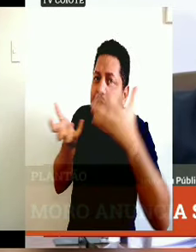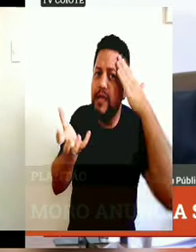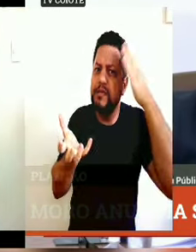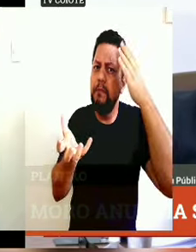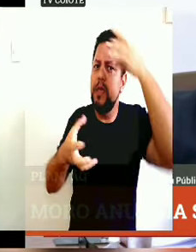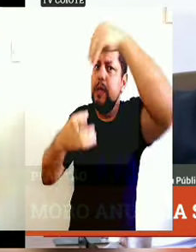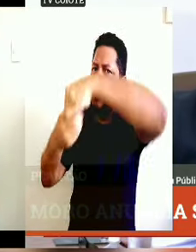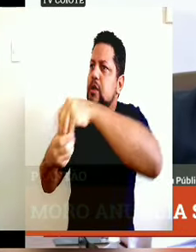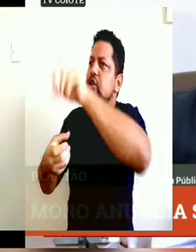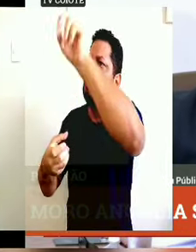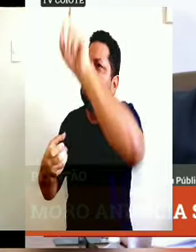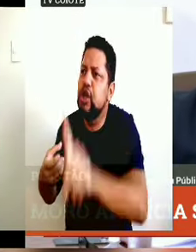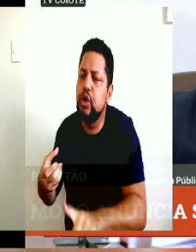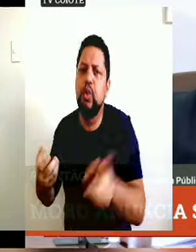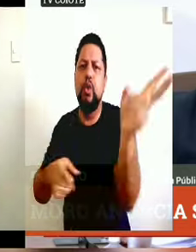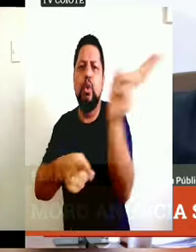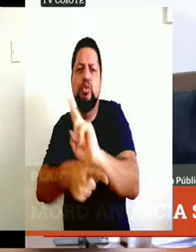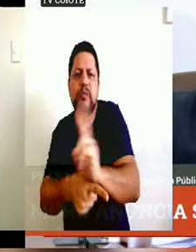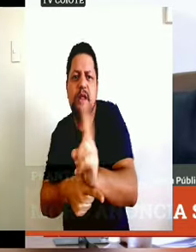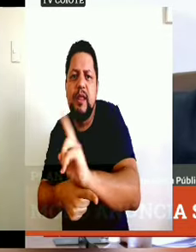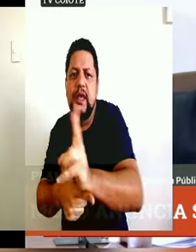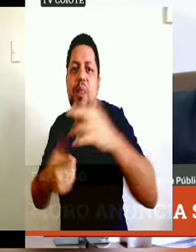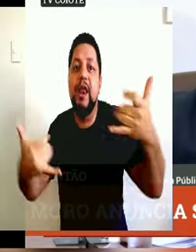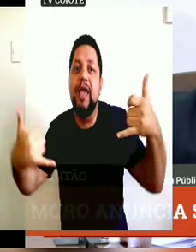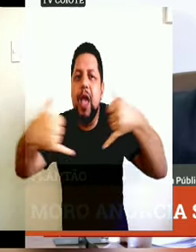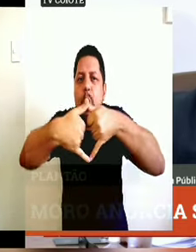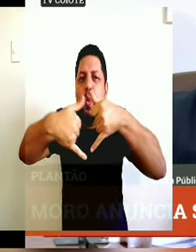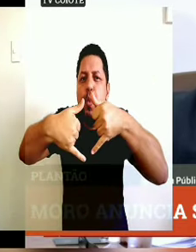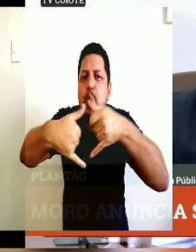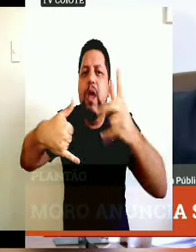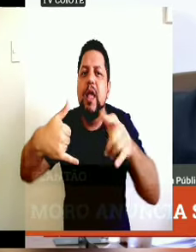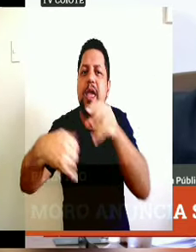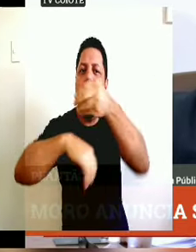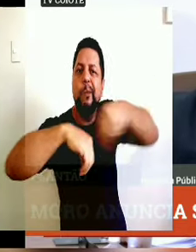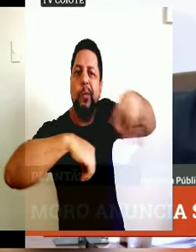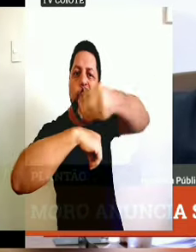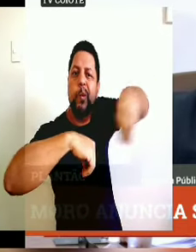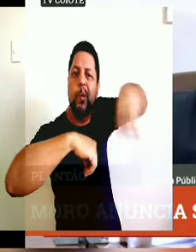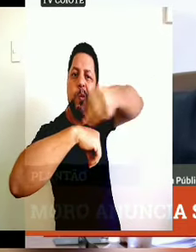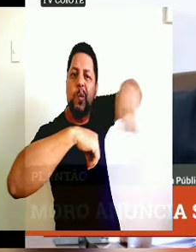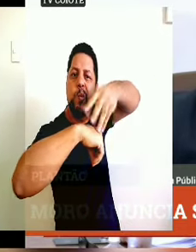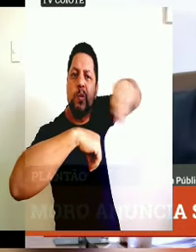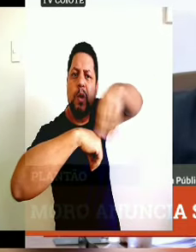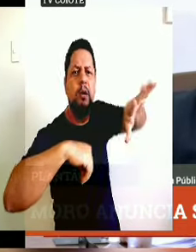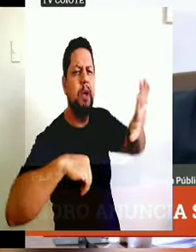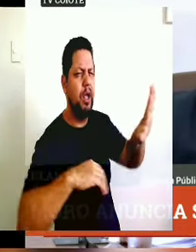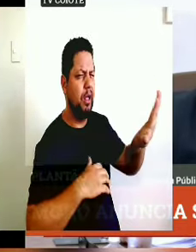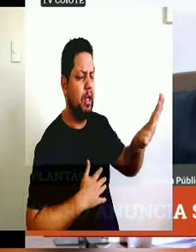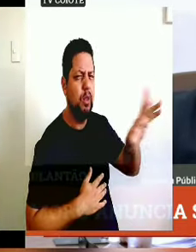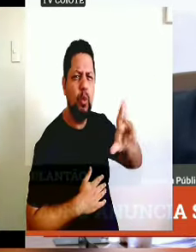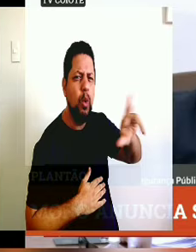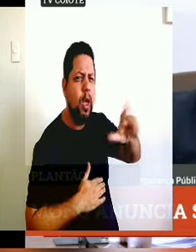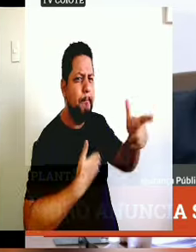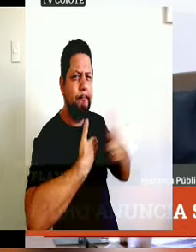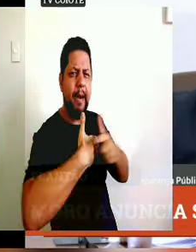o diretor, seja o superintendente. E realmente não é o papel da Polícia